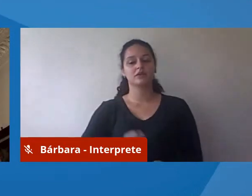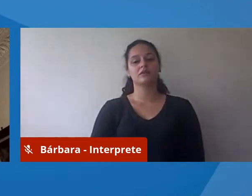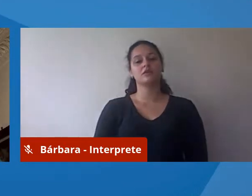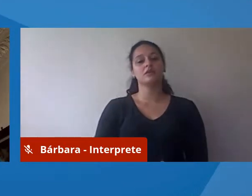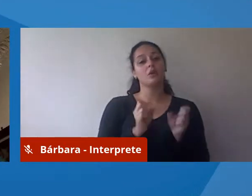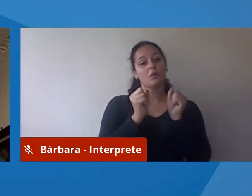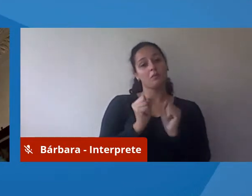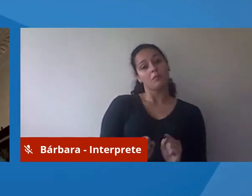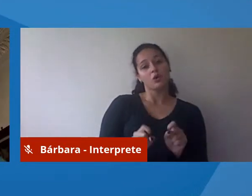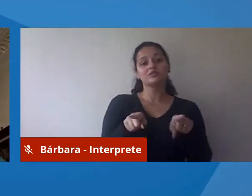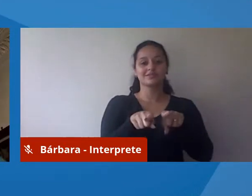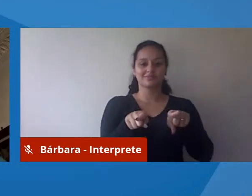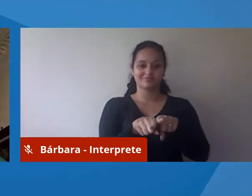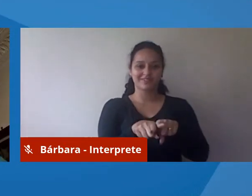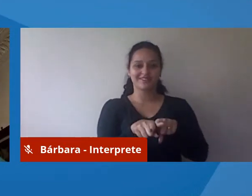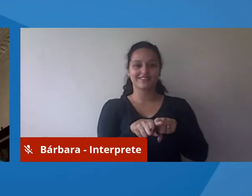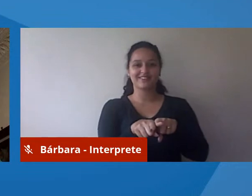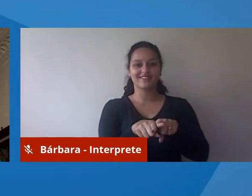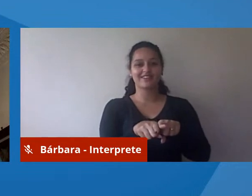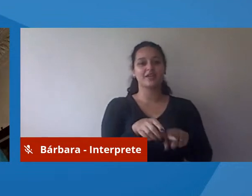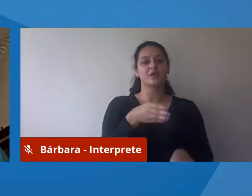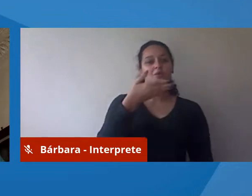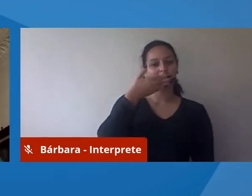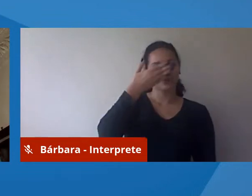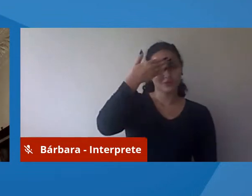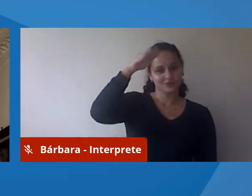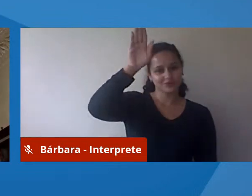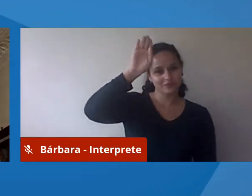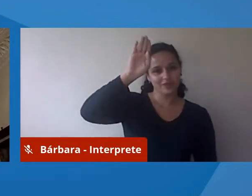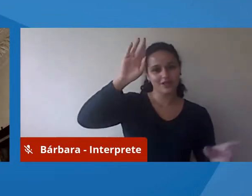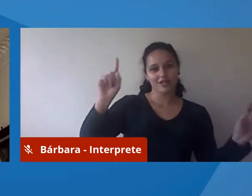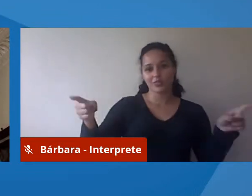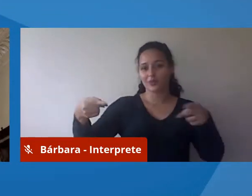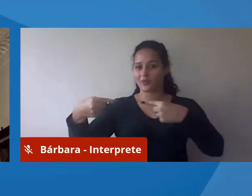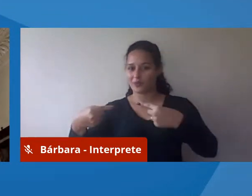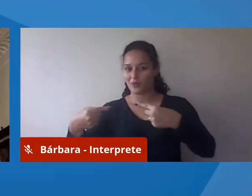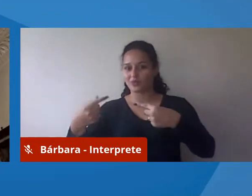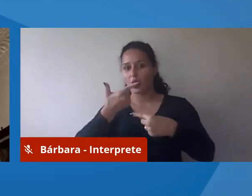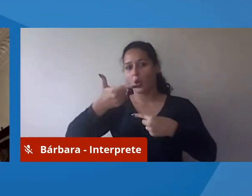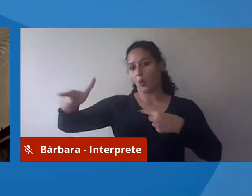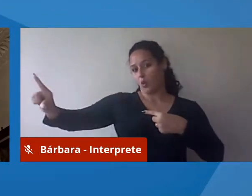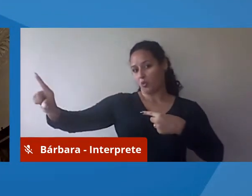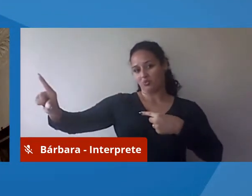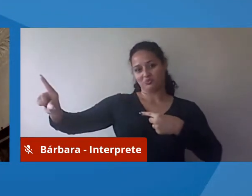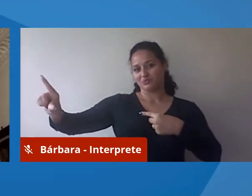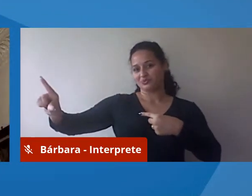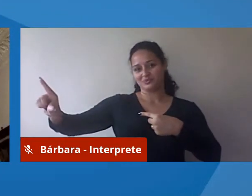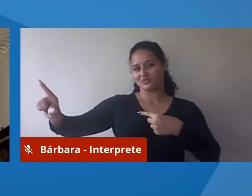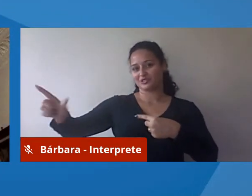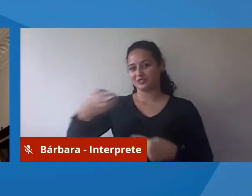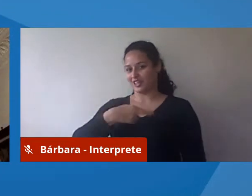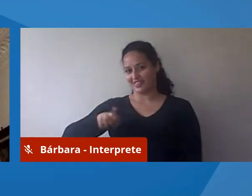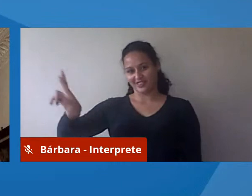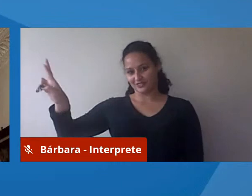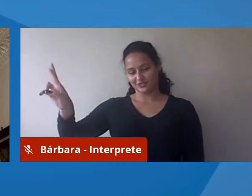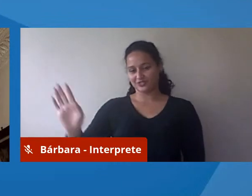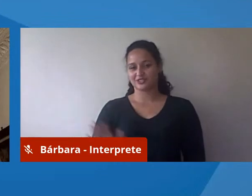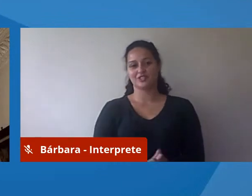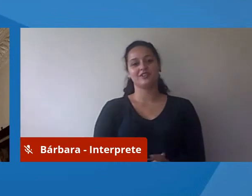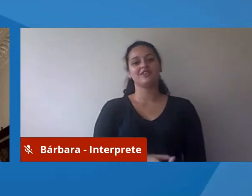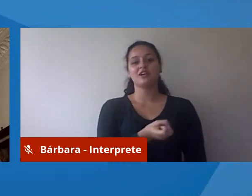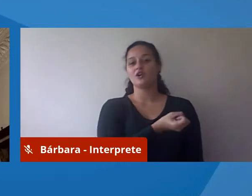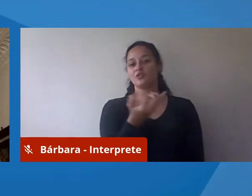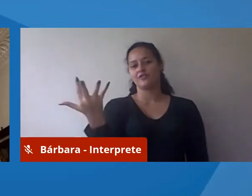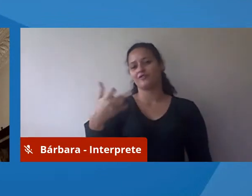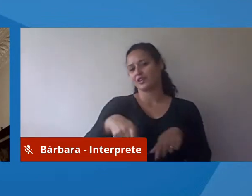fundamentalismo muçulmano contra os não muçulmanos, né, em vários países do